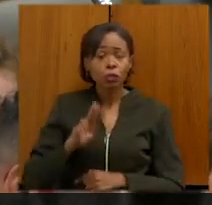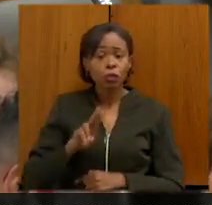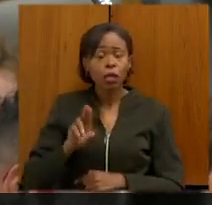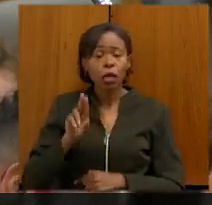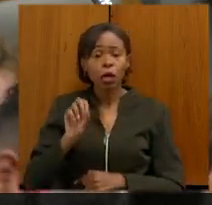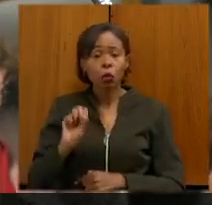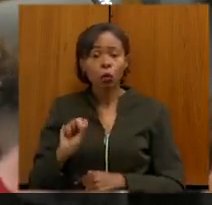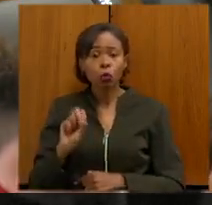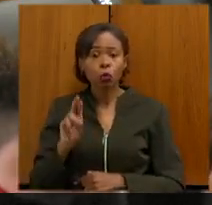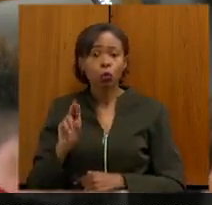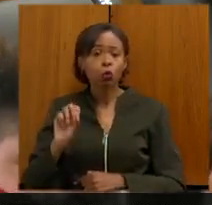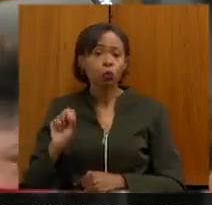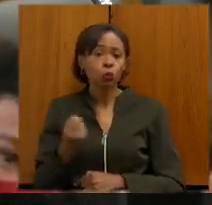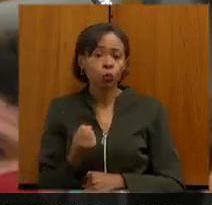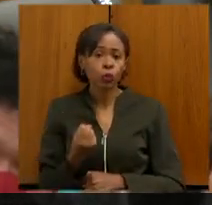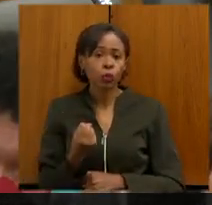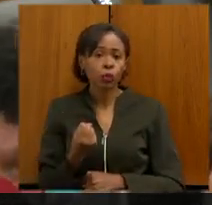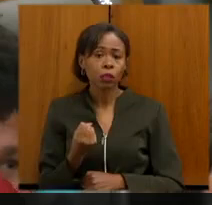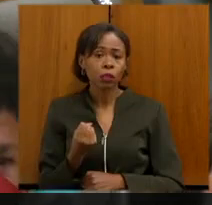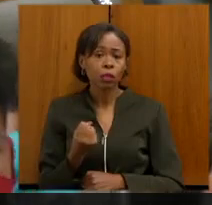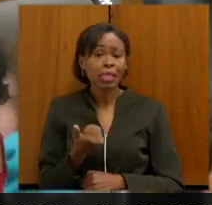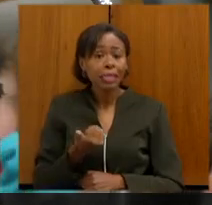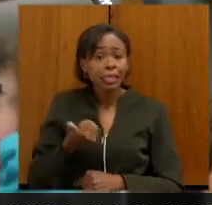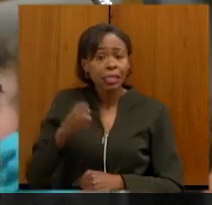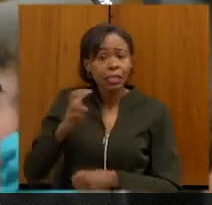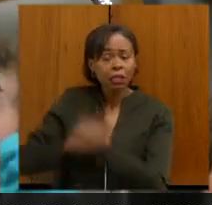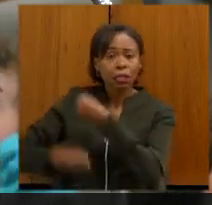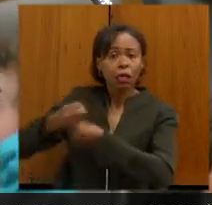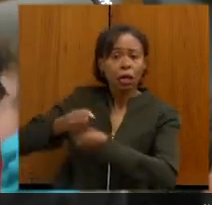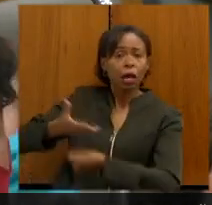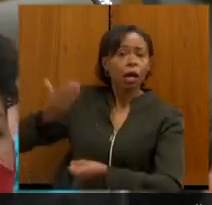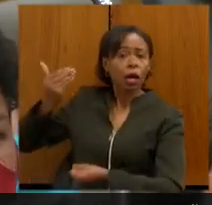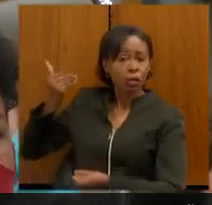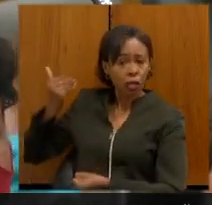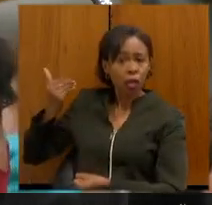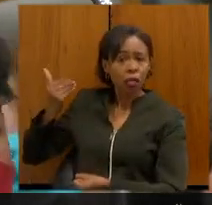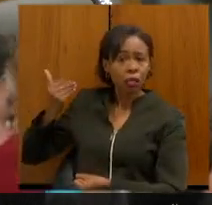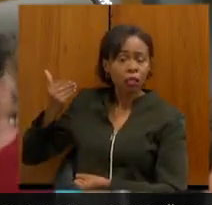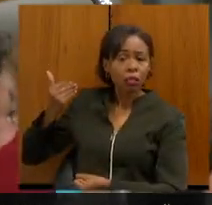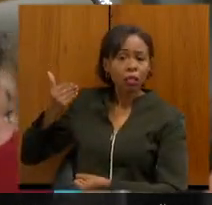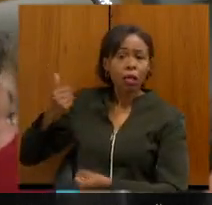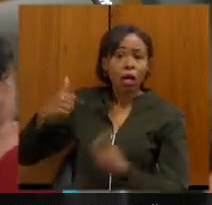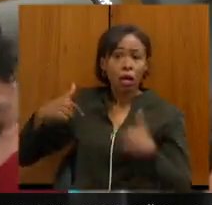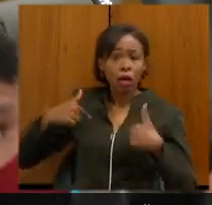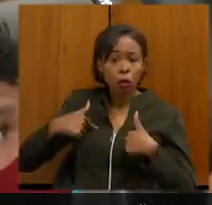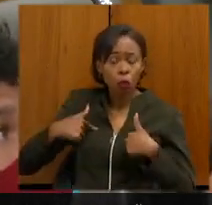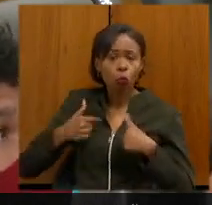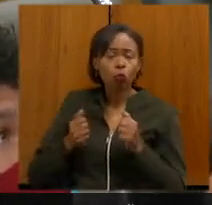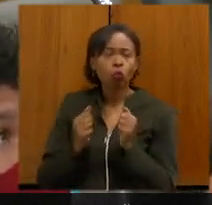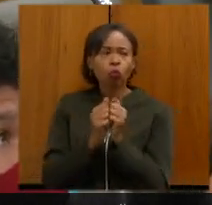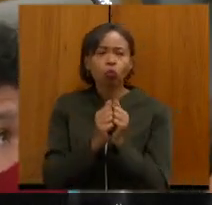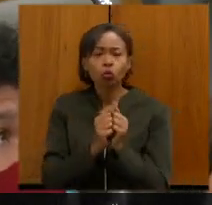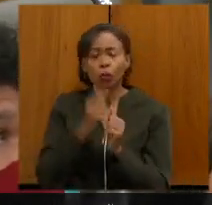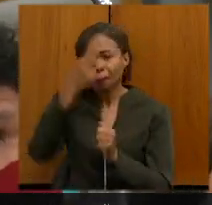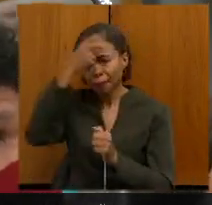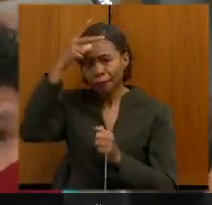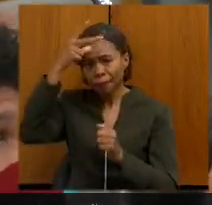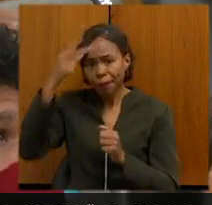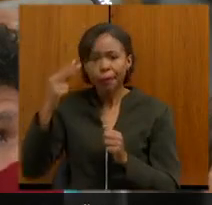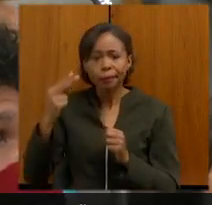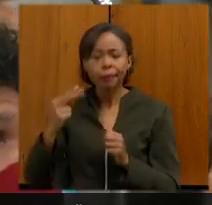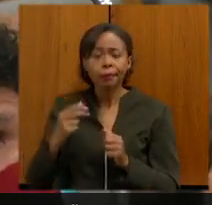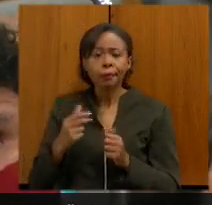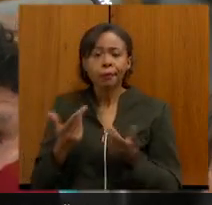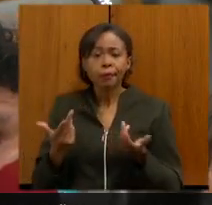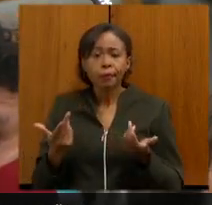uns 15 anos atrás e feita a minha cara feia junto com prefeito lá